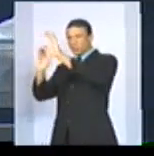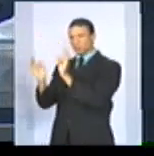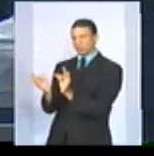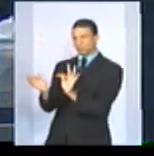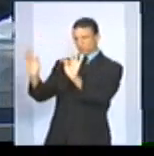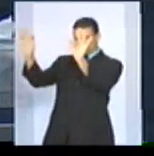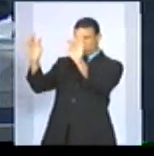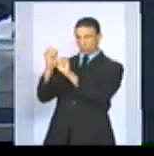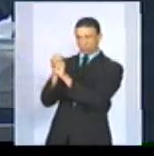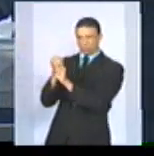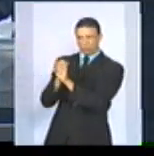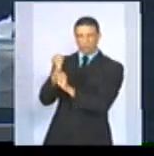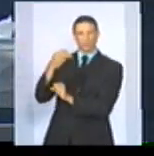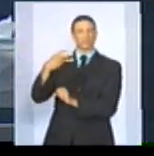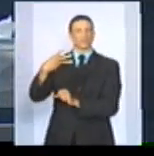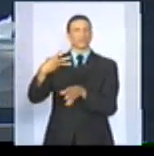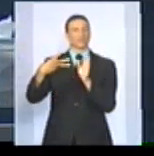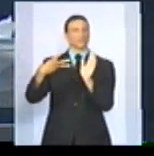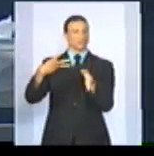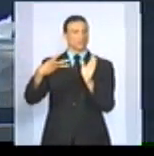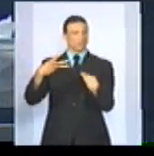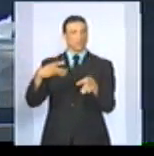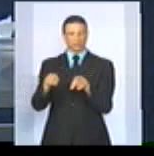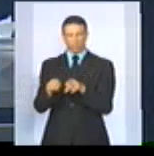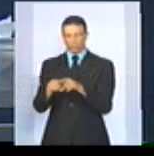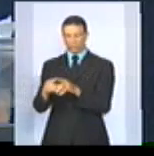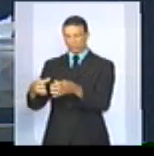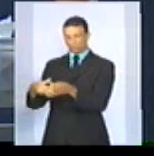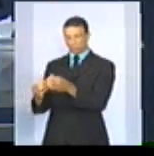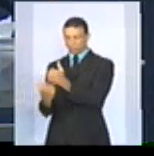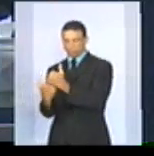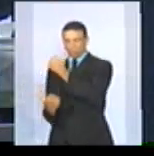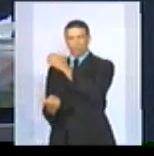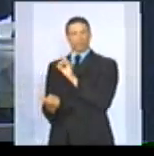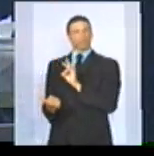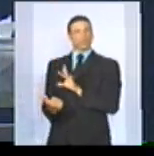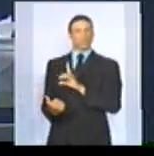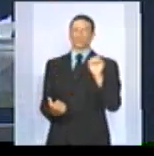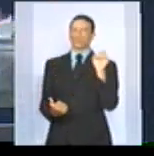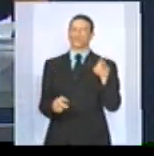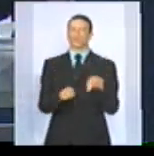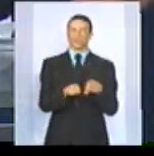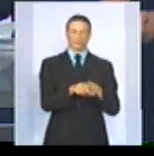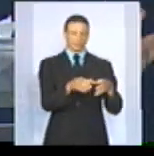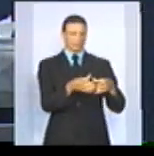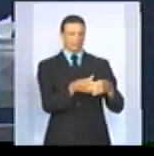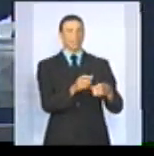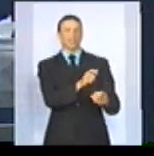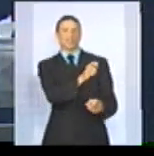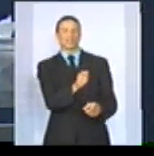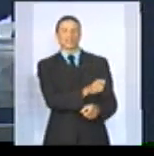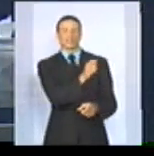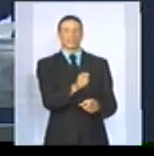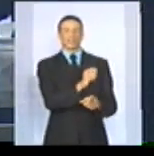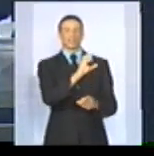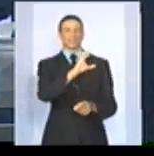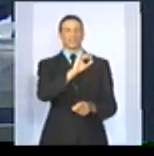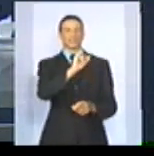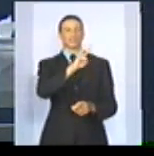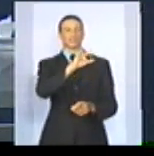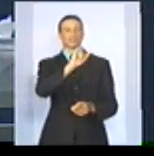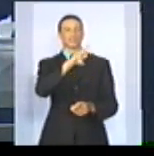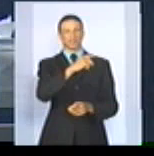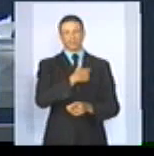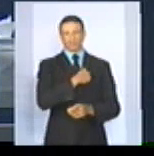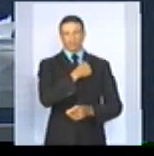três anos e eu além do Chuck le conta o representando aqui também a cidade civil já que eu tenho acento no Conselho consultivo da